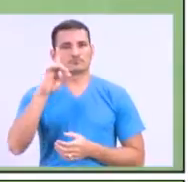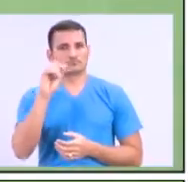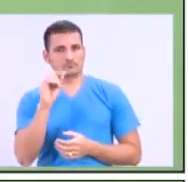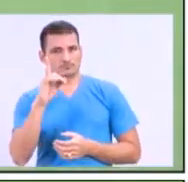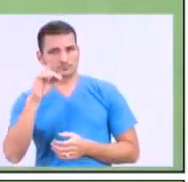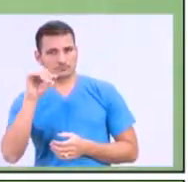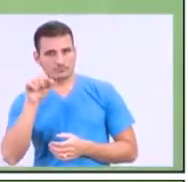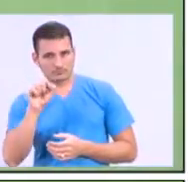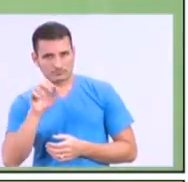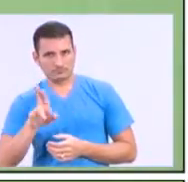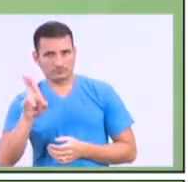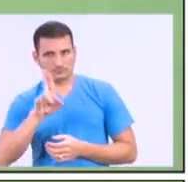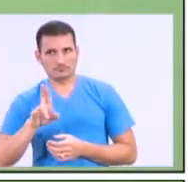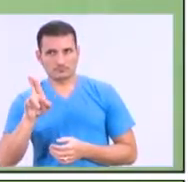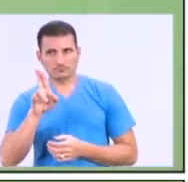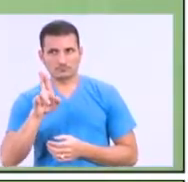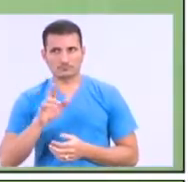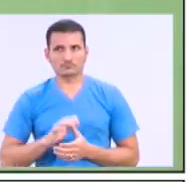pelo usuário.